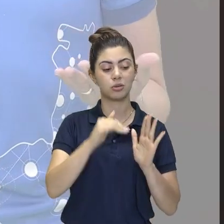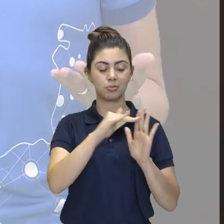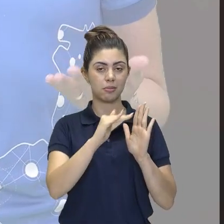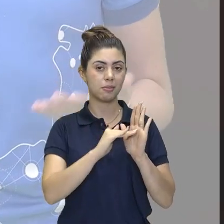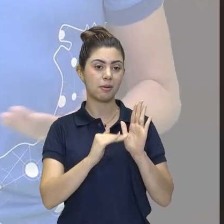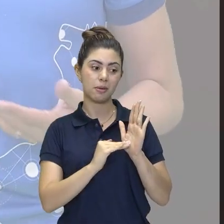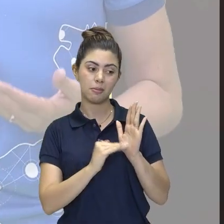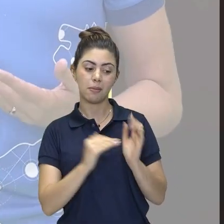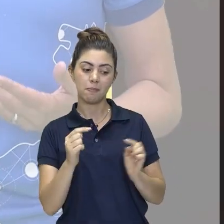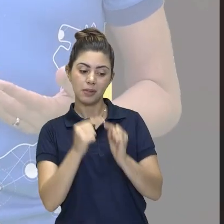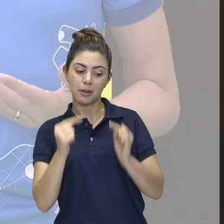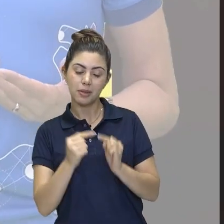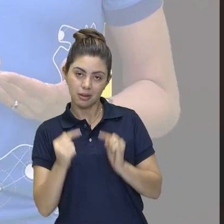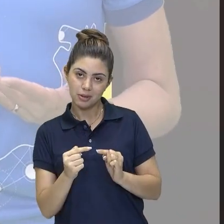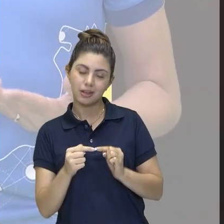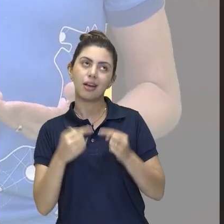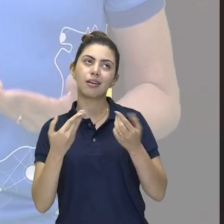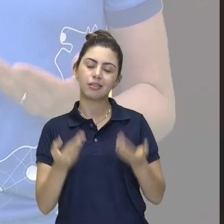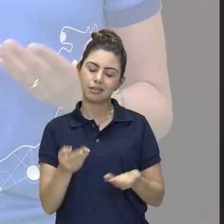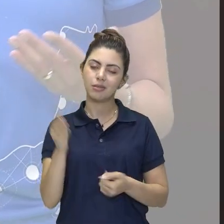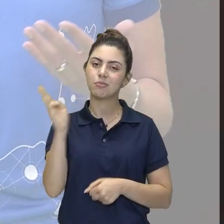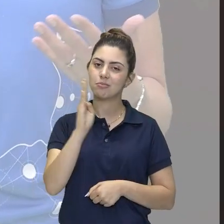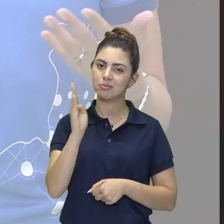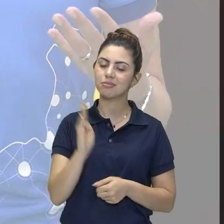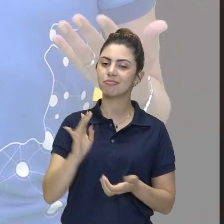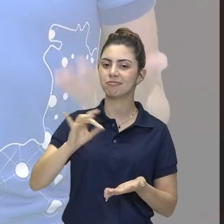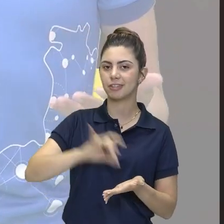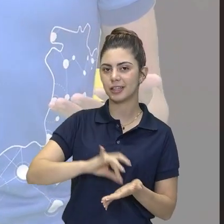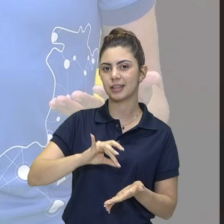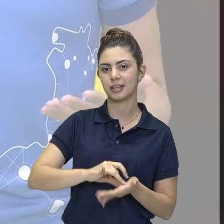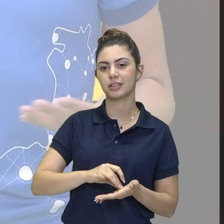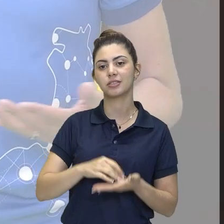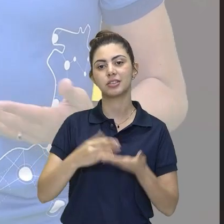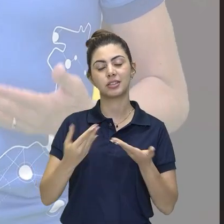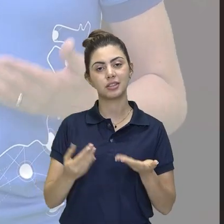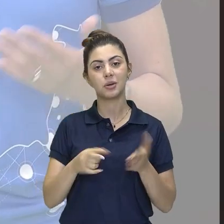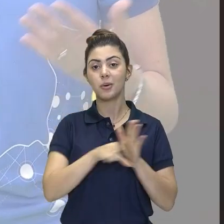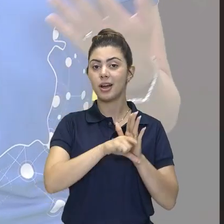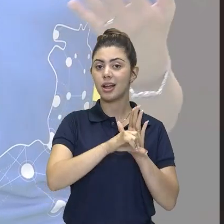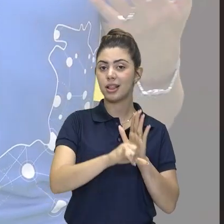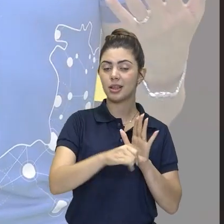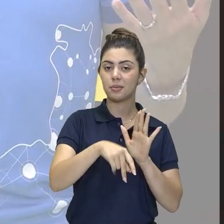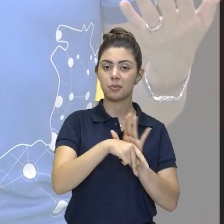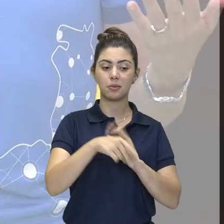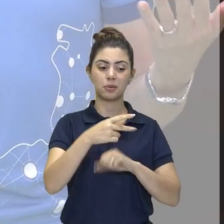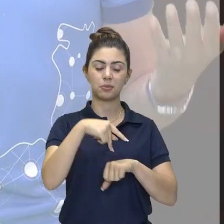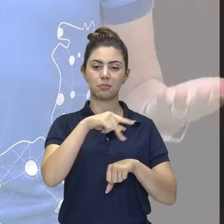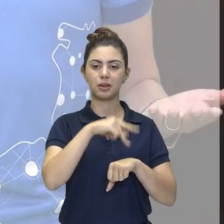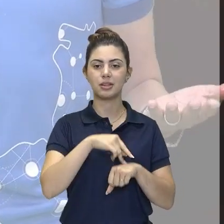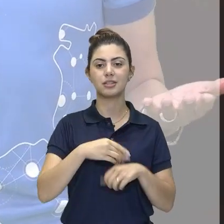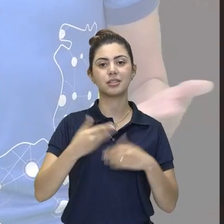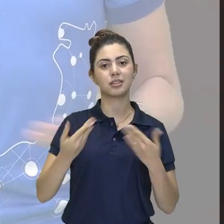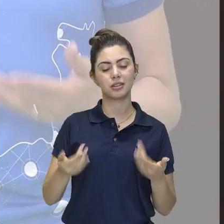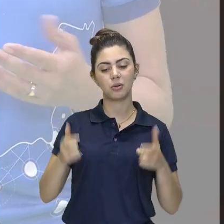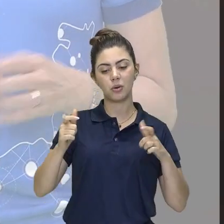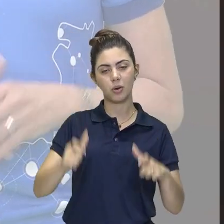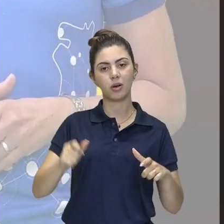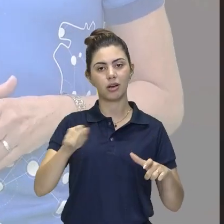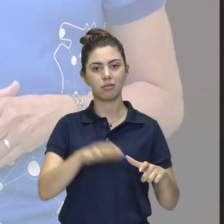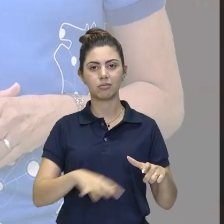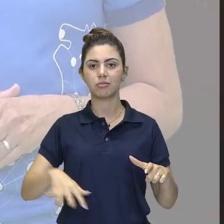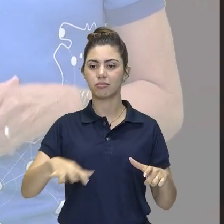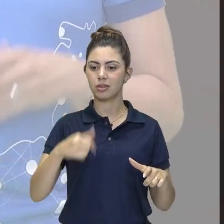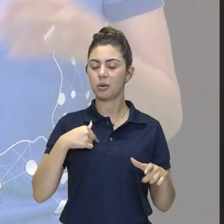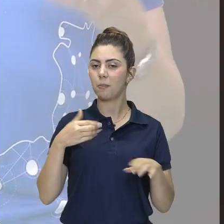E aí sim, eu posso desfrutar diante da lei do meu país, do meu espaço público, como,